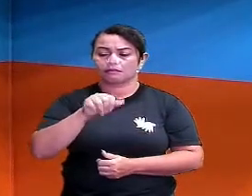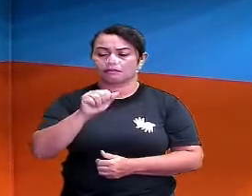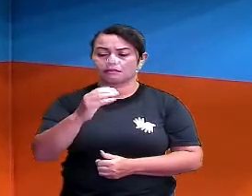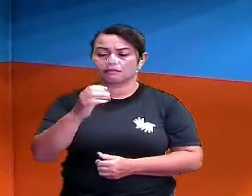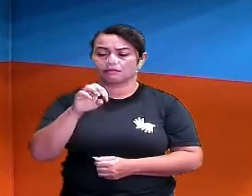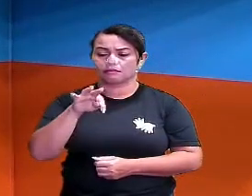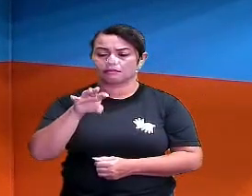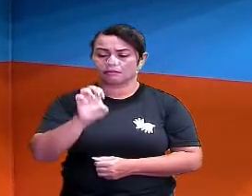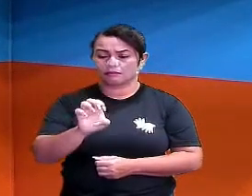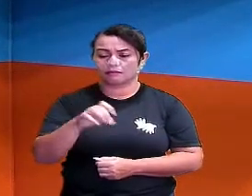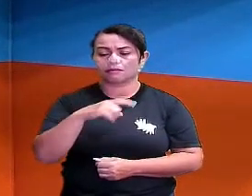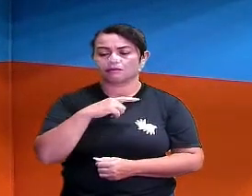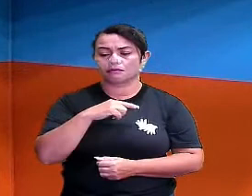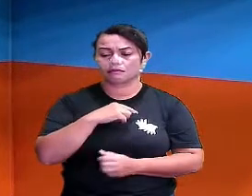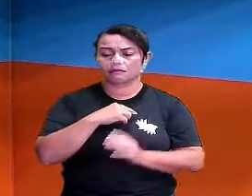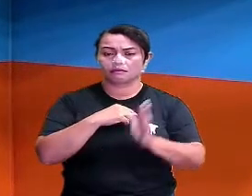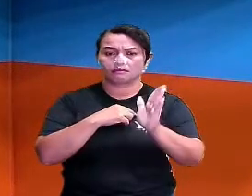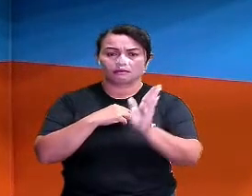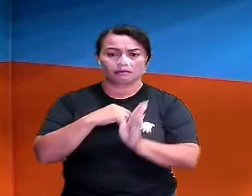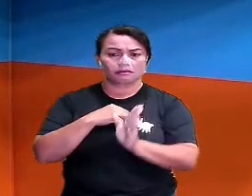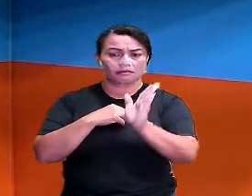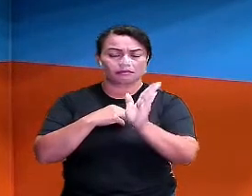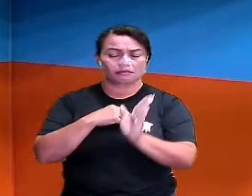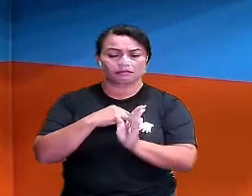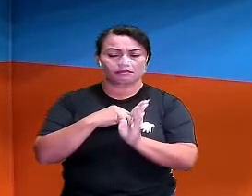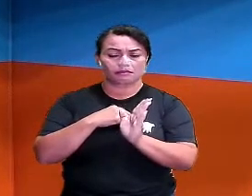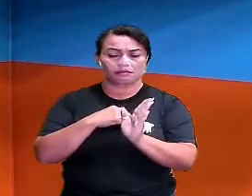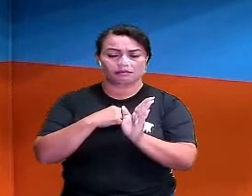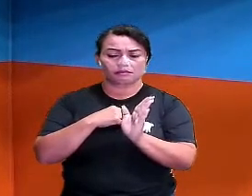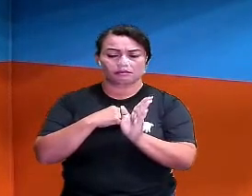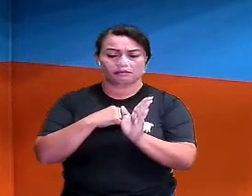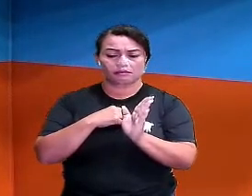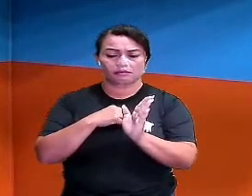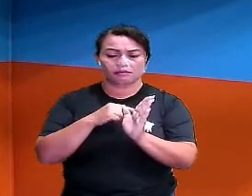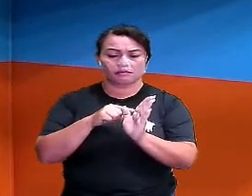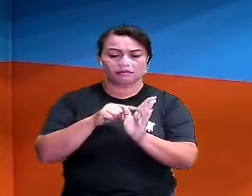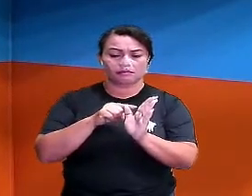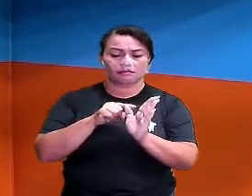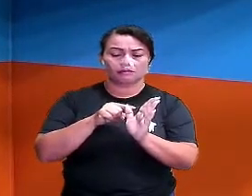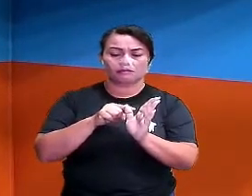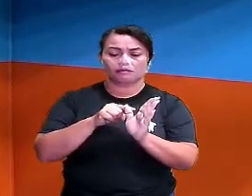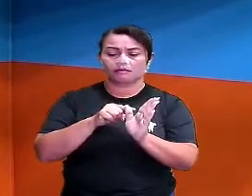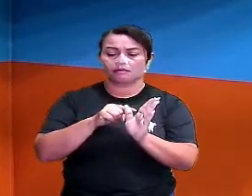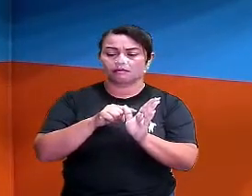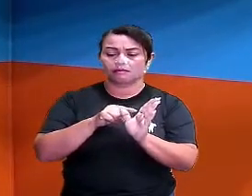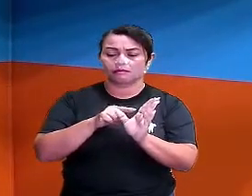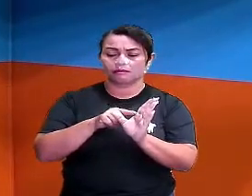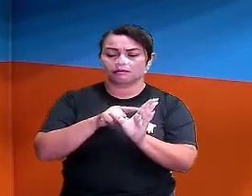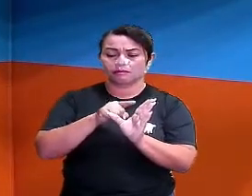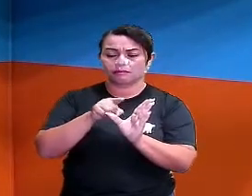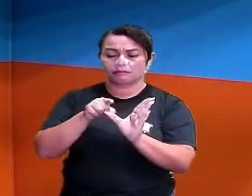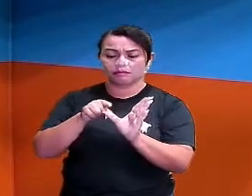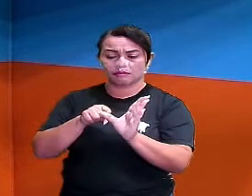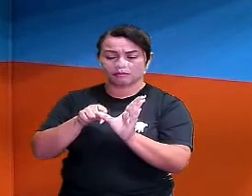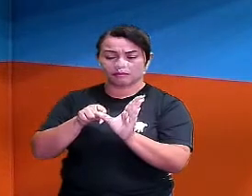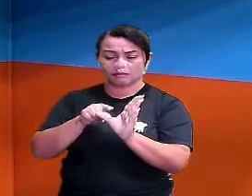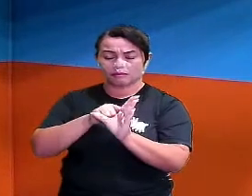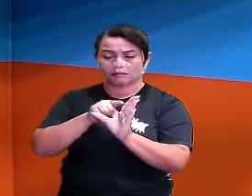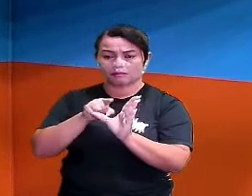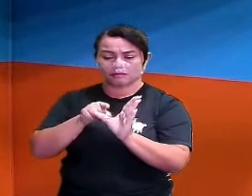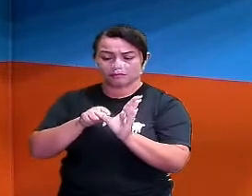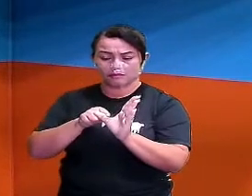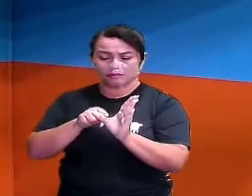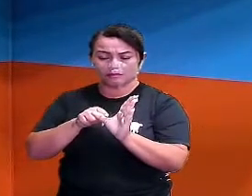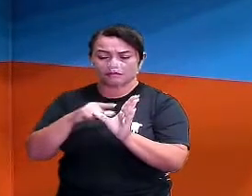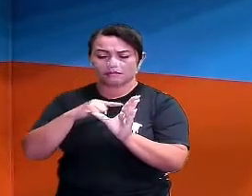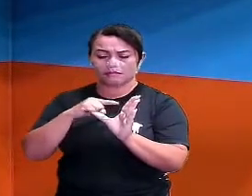esse lado aqui da figura eu formo um ângulo, e com o prolongamento desse lado adjacente aqui, ó, prolonguei esse lado, eu vou